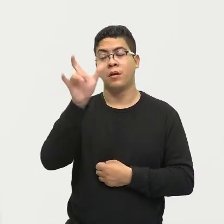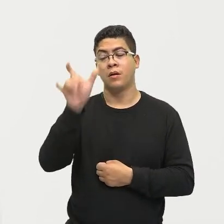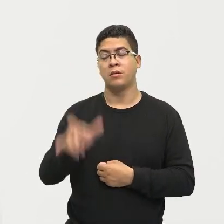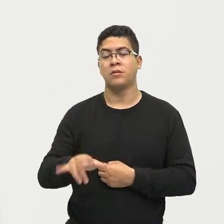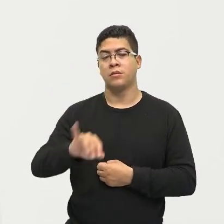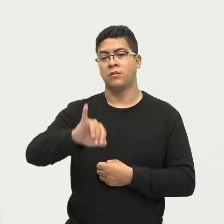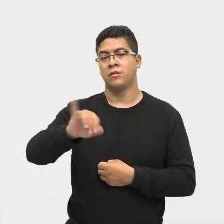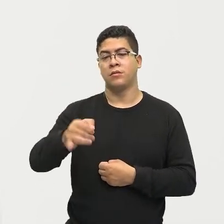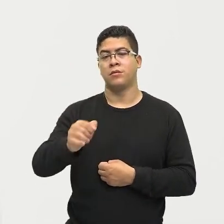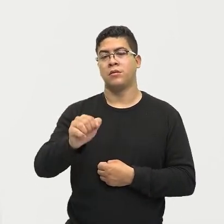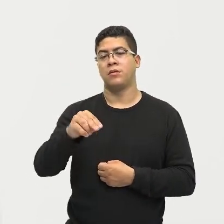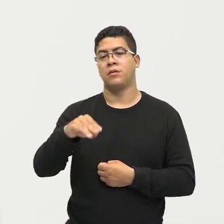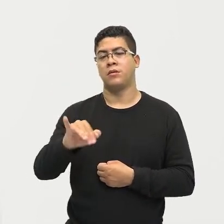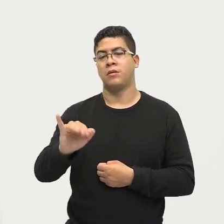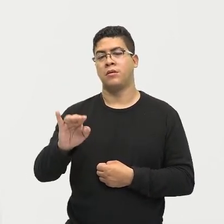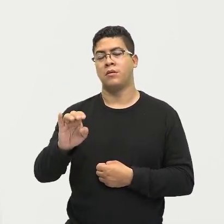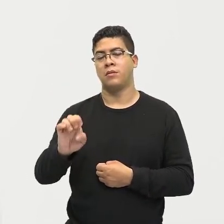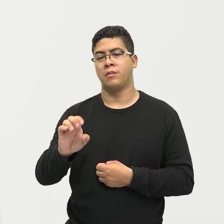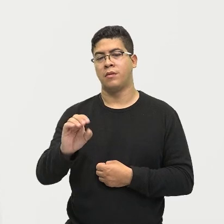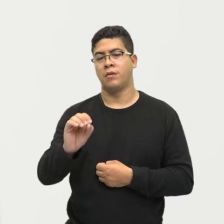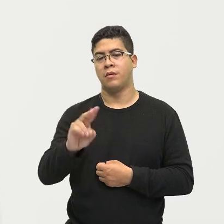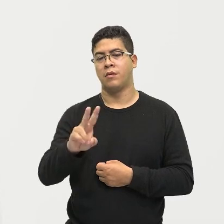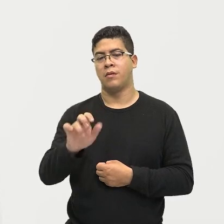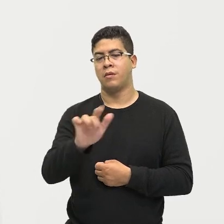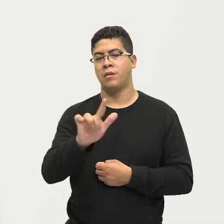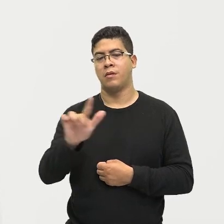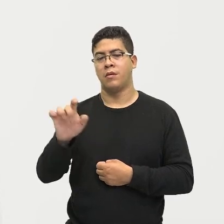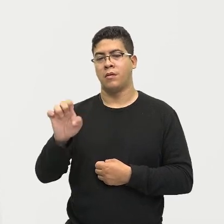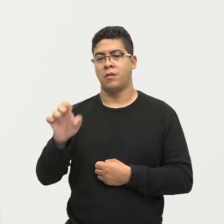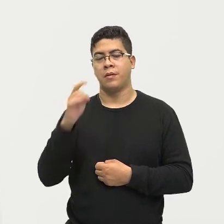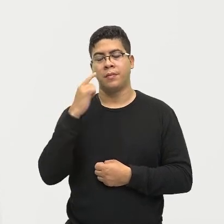hoje acordei, ainda fazia escuro,